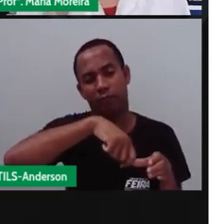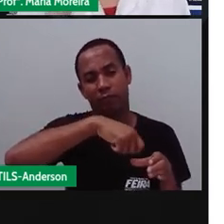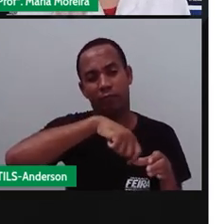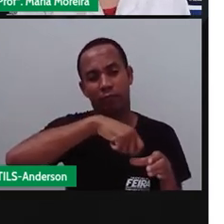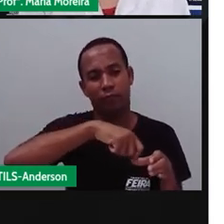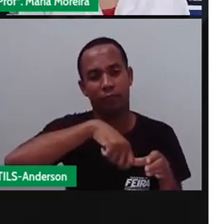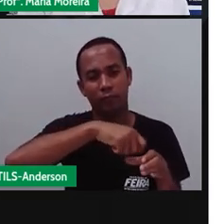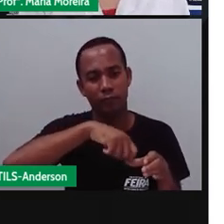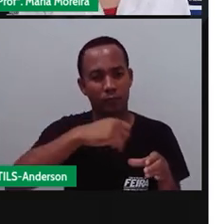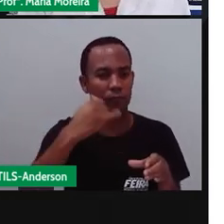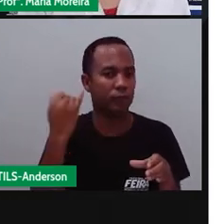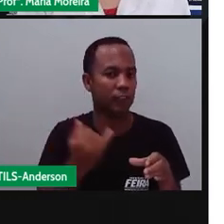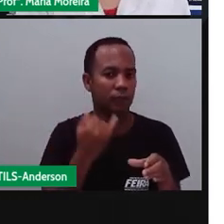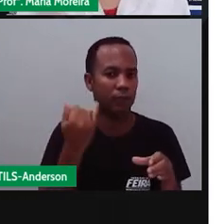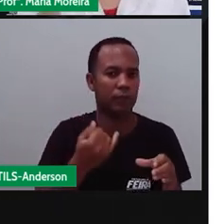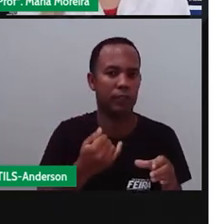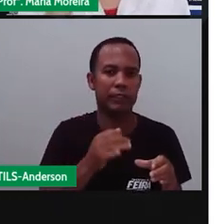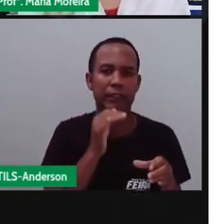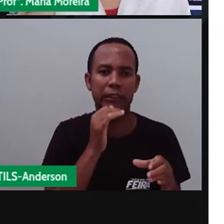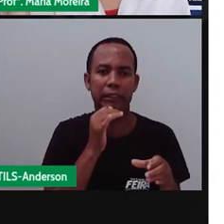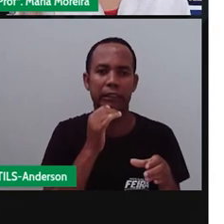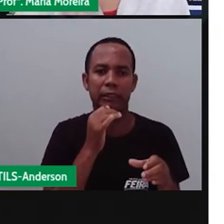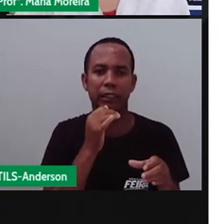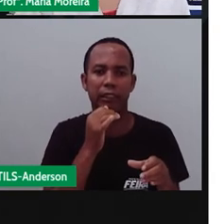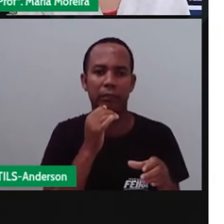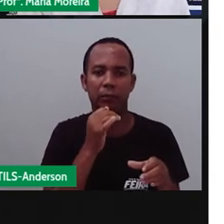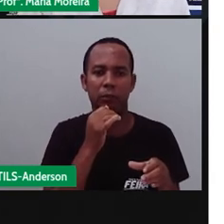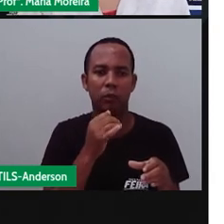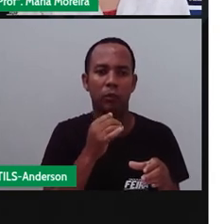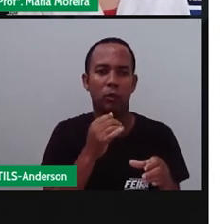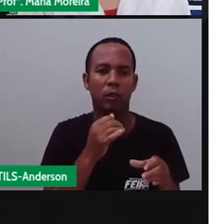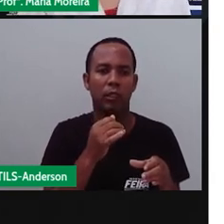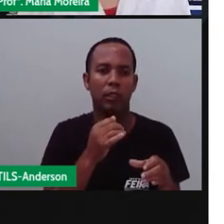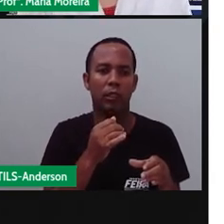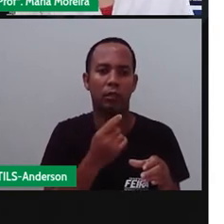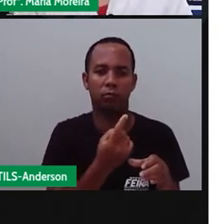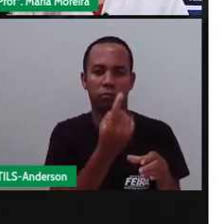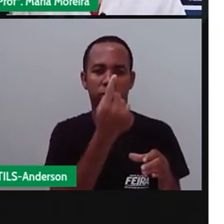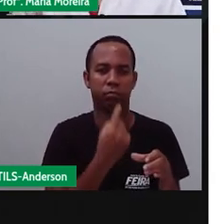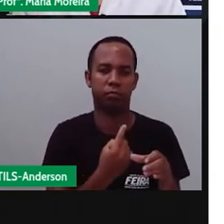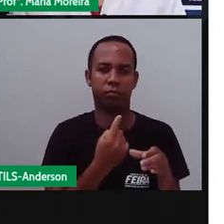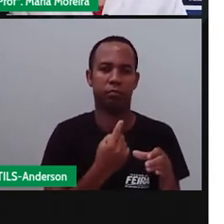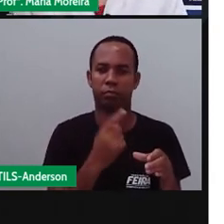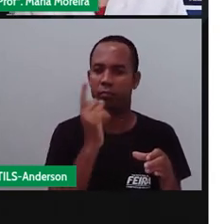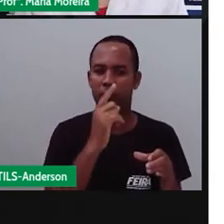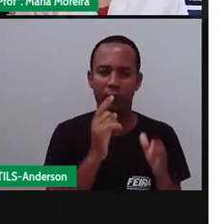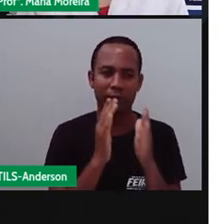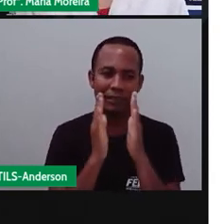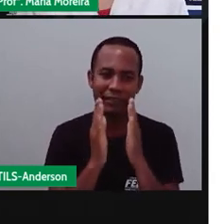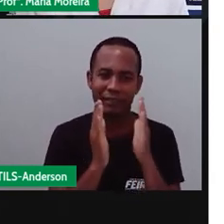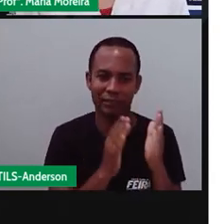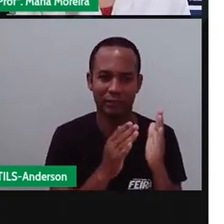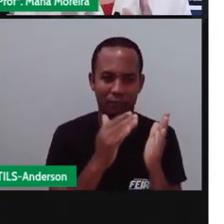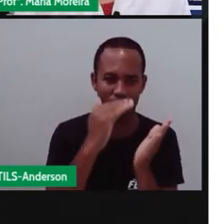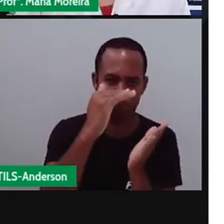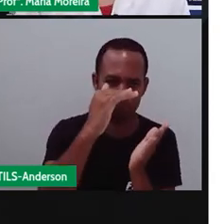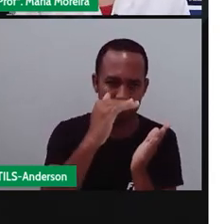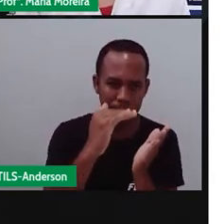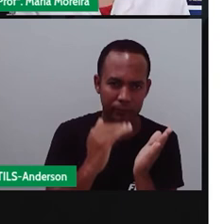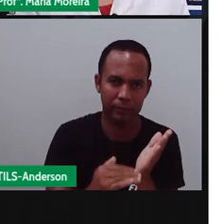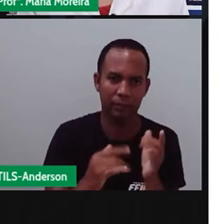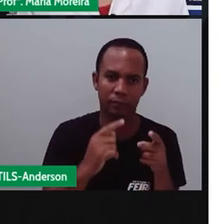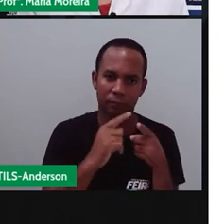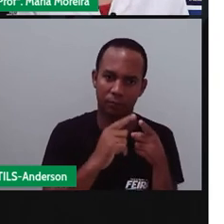para você seguir a ordem. Eu não posso pular do um e ir pro três. Eu tenho que fazer exatamente nessa ordem, né?